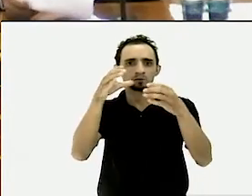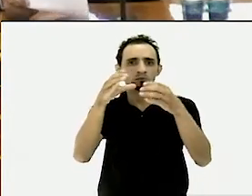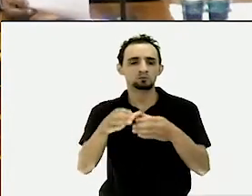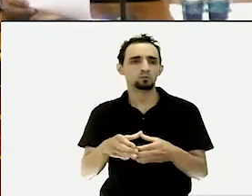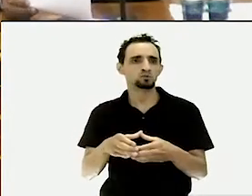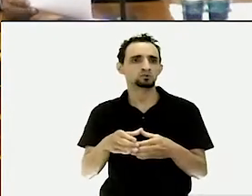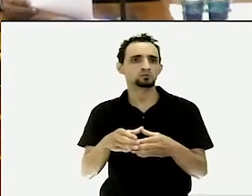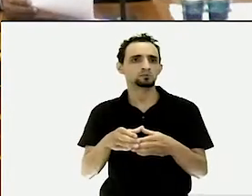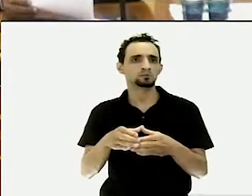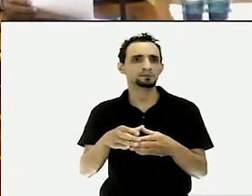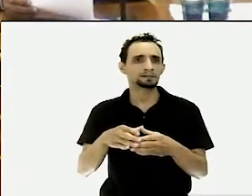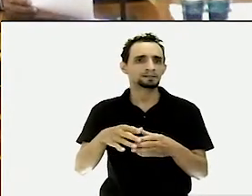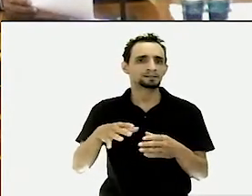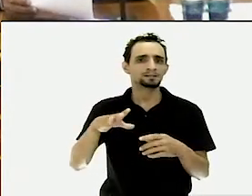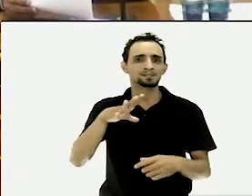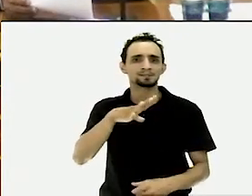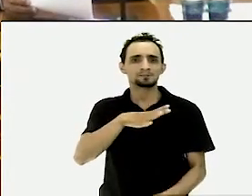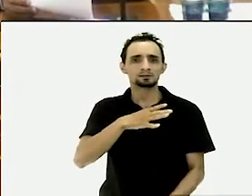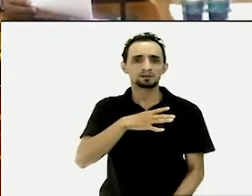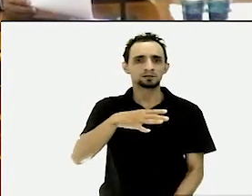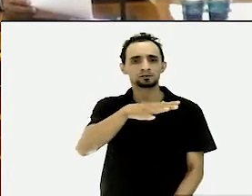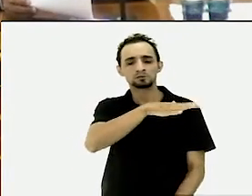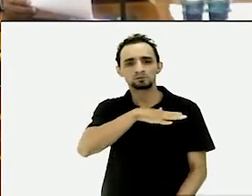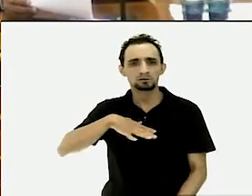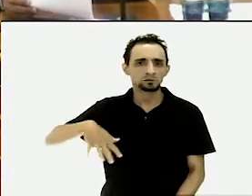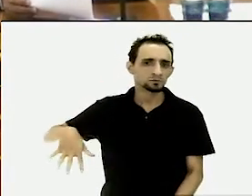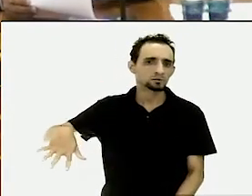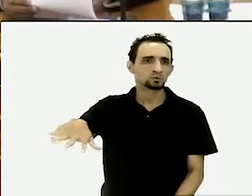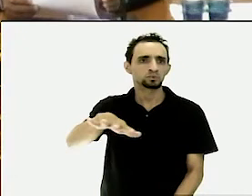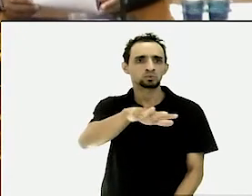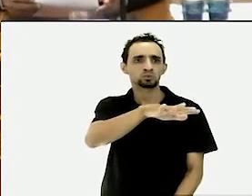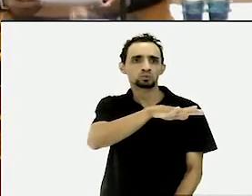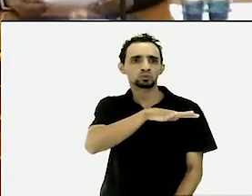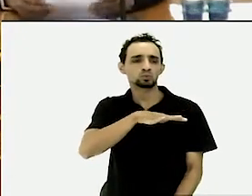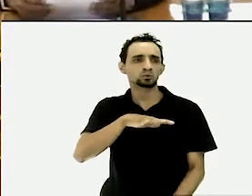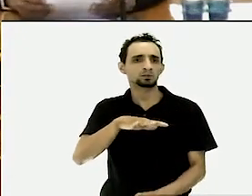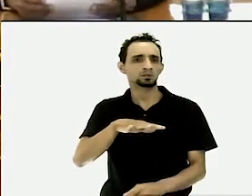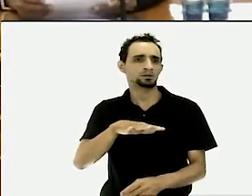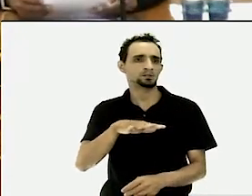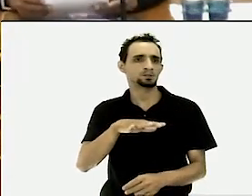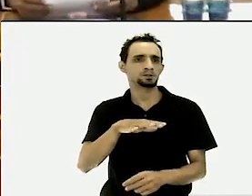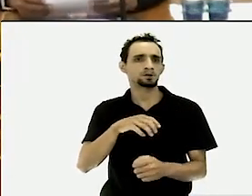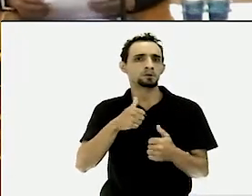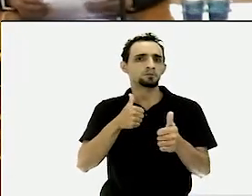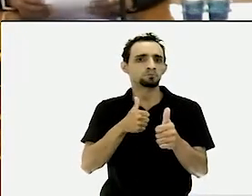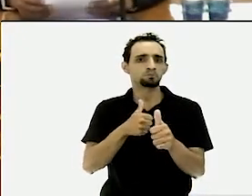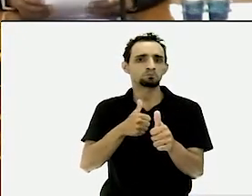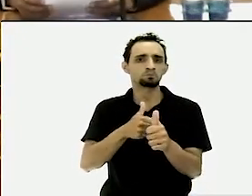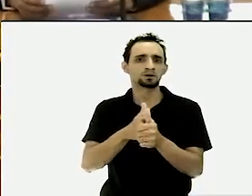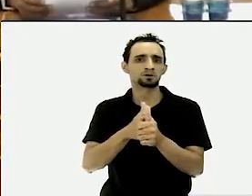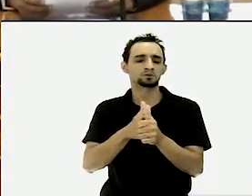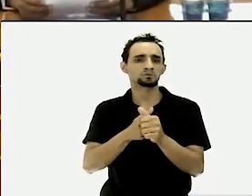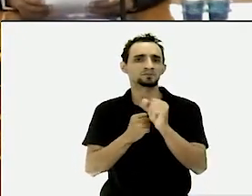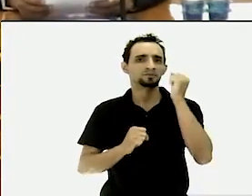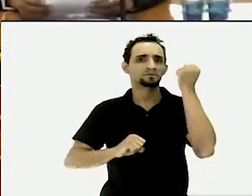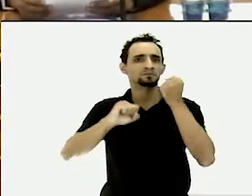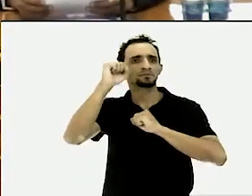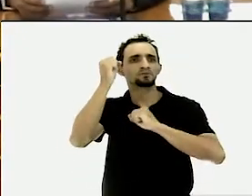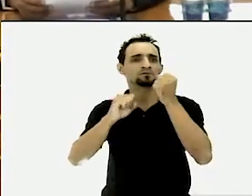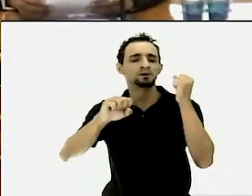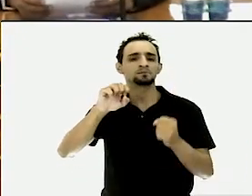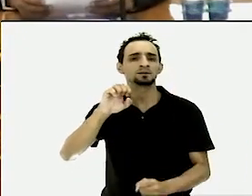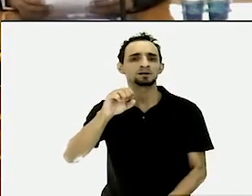vereador recebeu a informação que a tampa do hidrante se encontra obstruída. Viabilidade de instalação de hidrante na